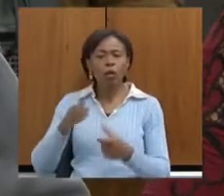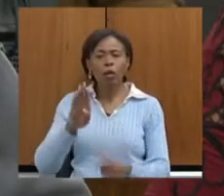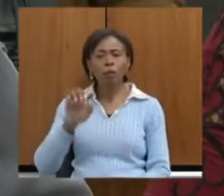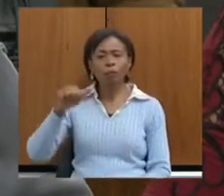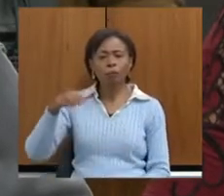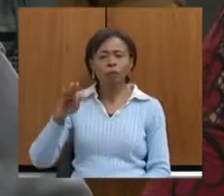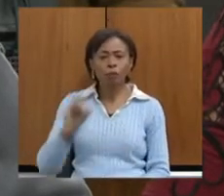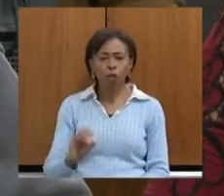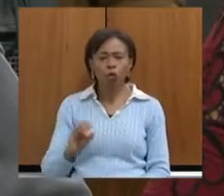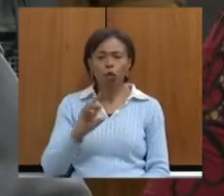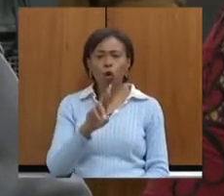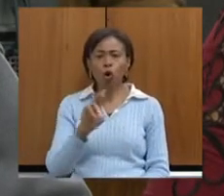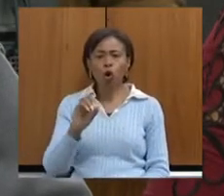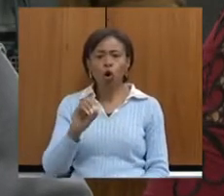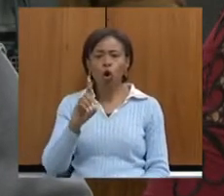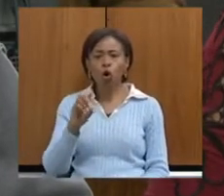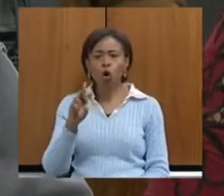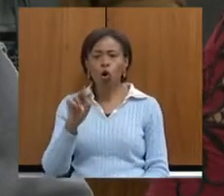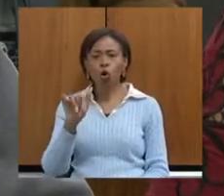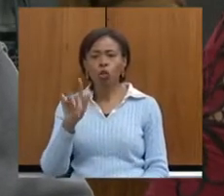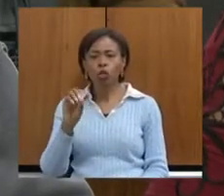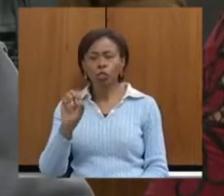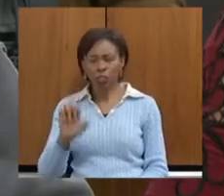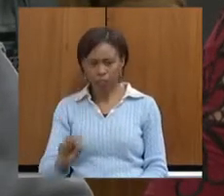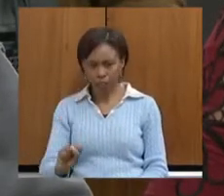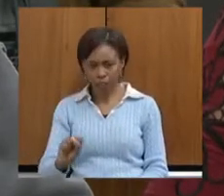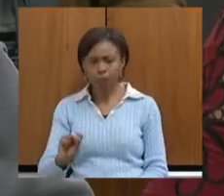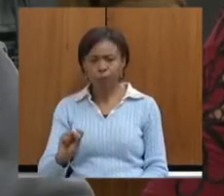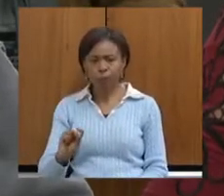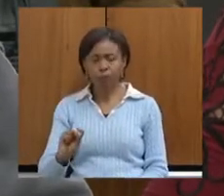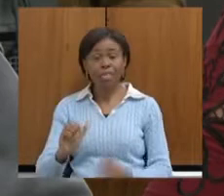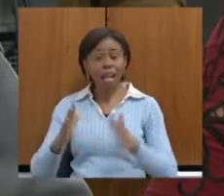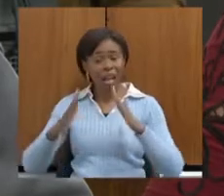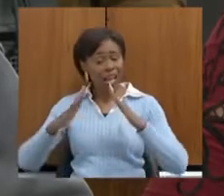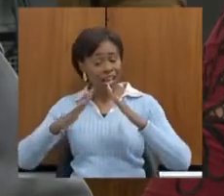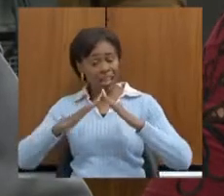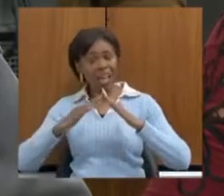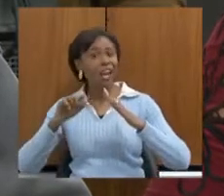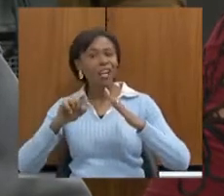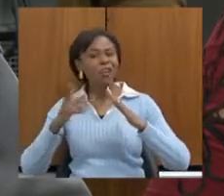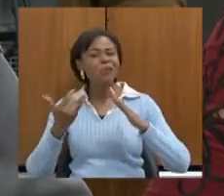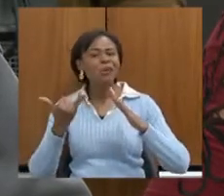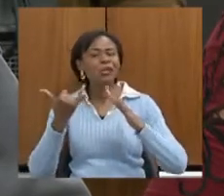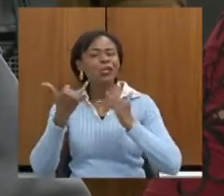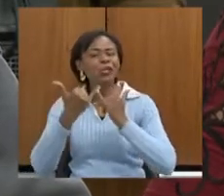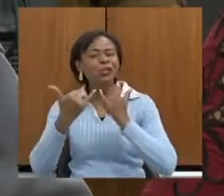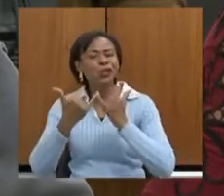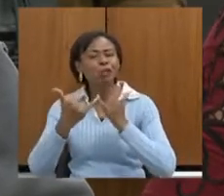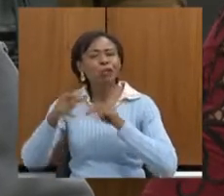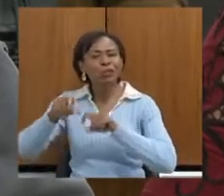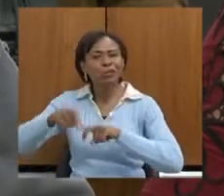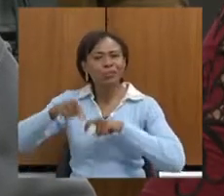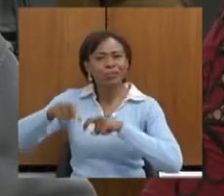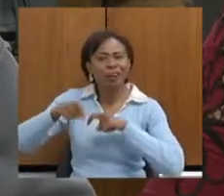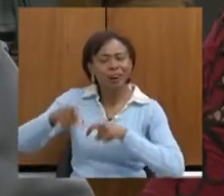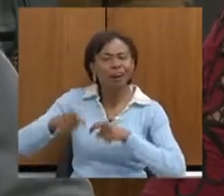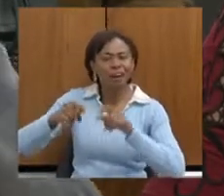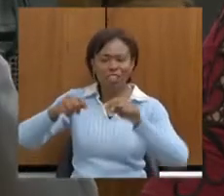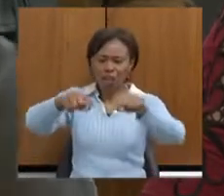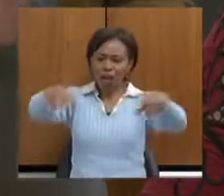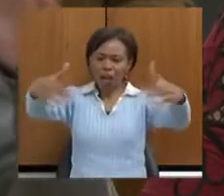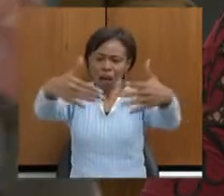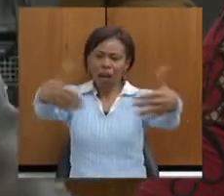aí é os modos de vida né eu fico vendo lá e Bento Rodrigues né as casa era será no antigo Bento